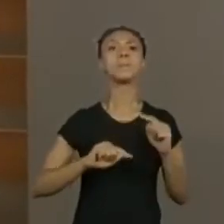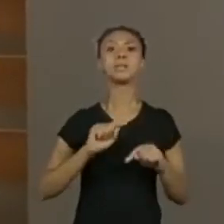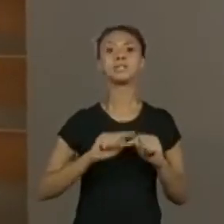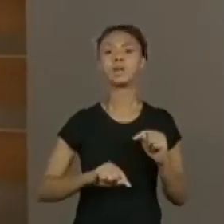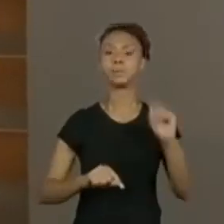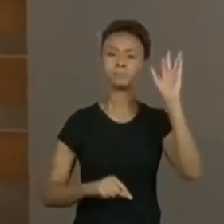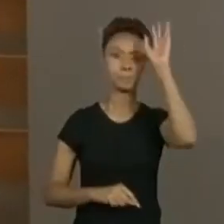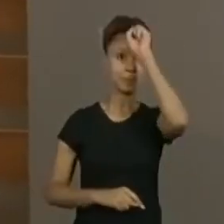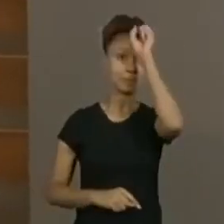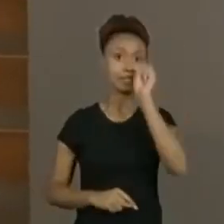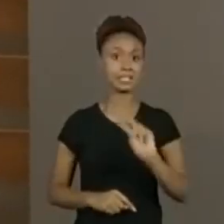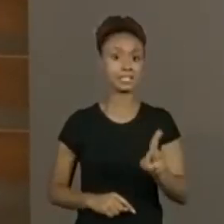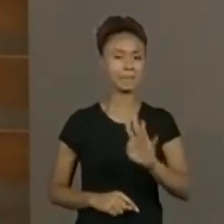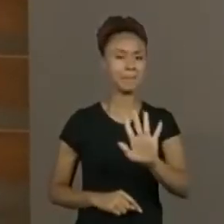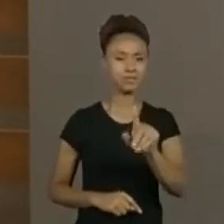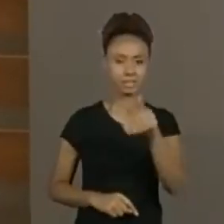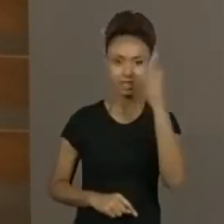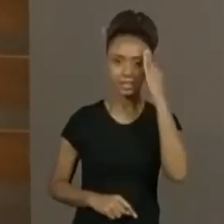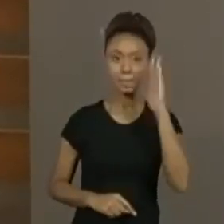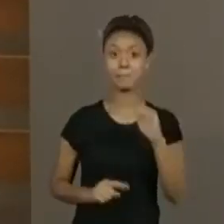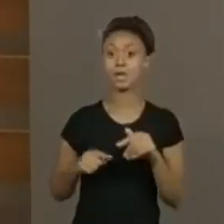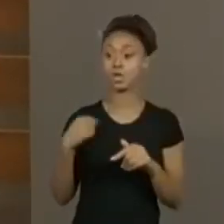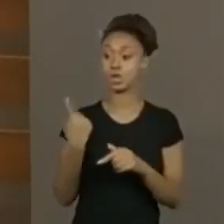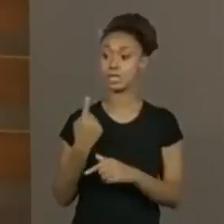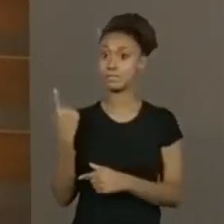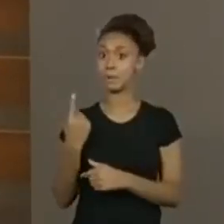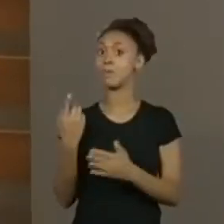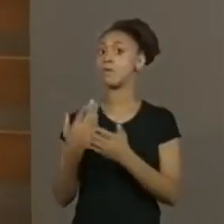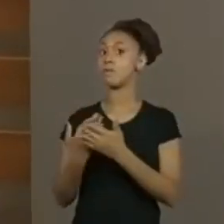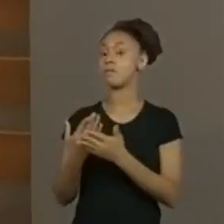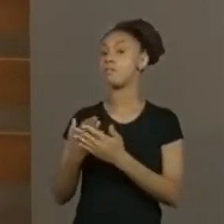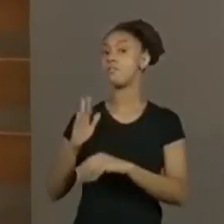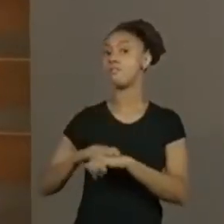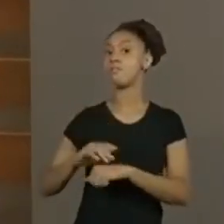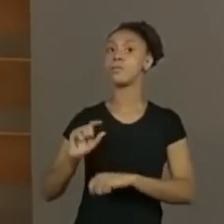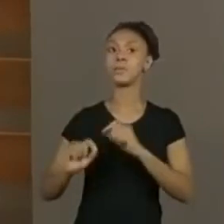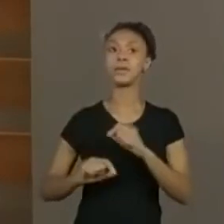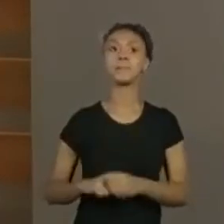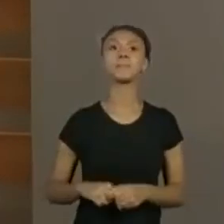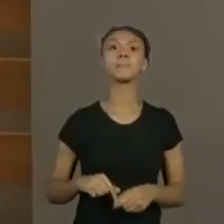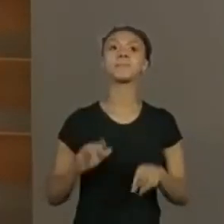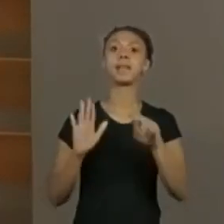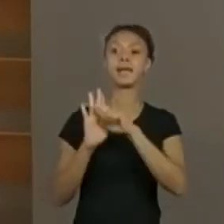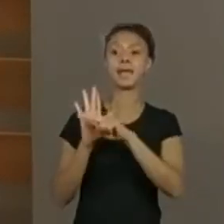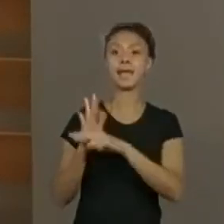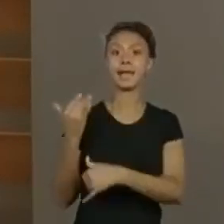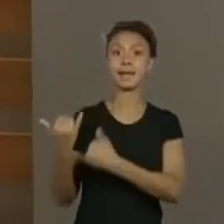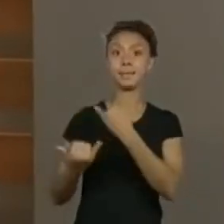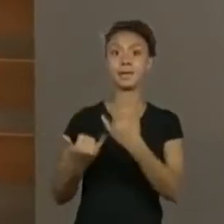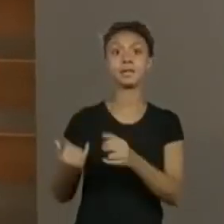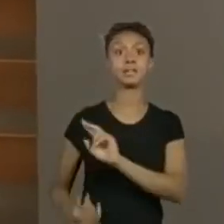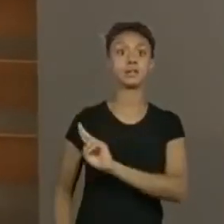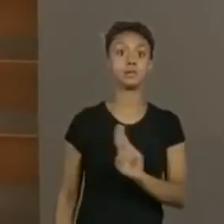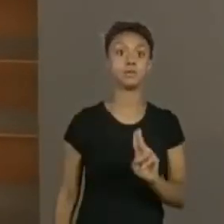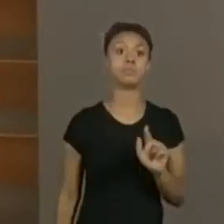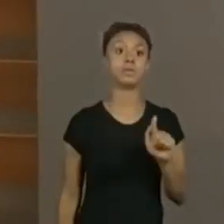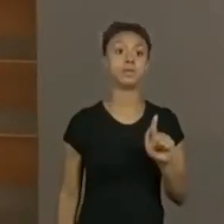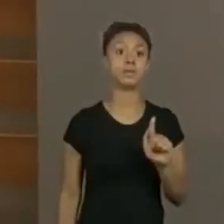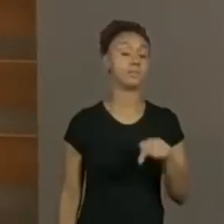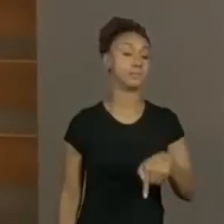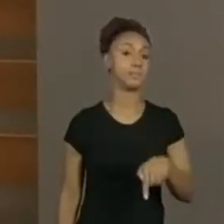Sempre. Só para você que está chegando agora, o que nós fizemos no primeiro momento da aula? Lemos as regras da brincadeira chamada